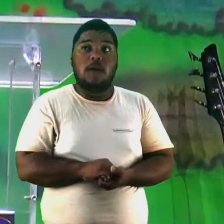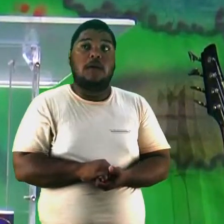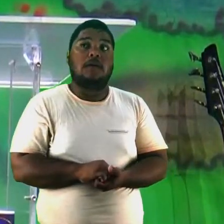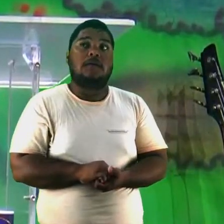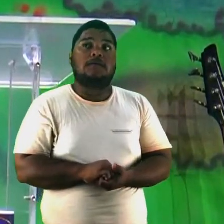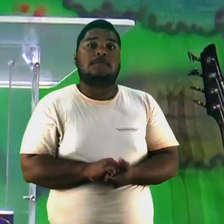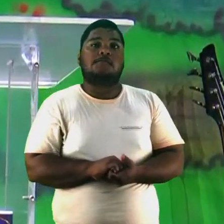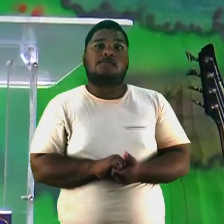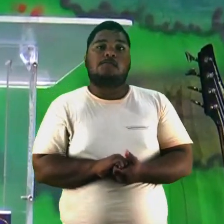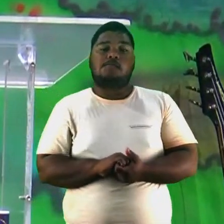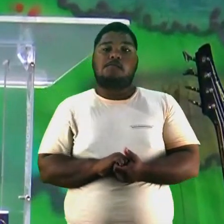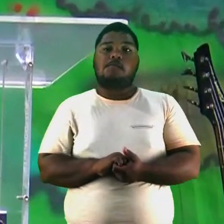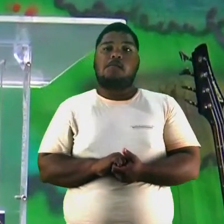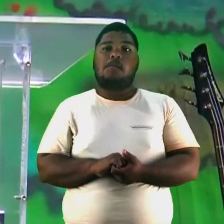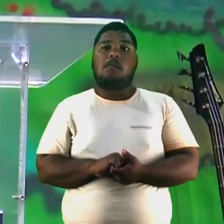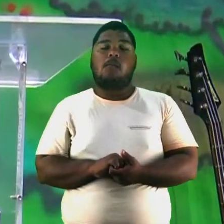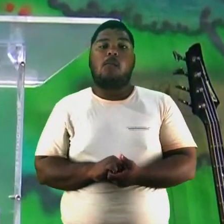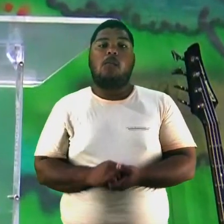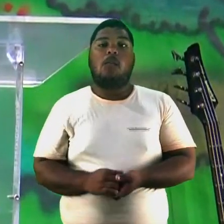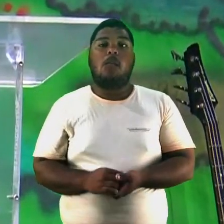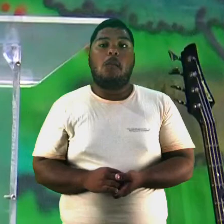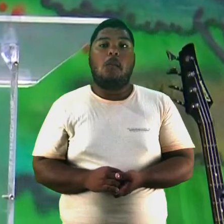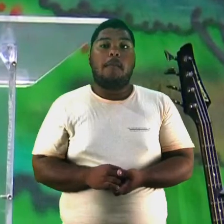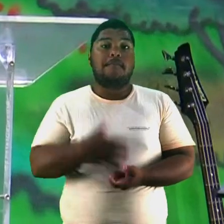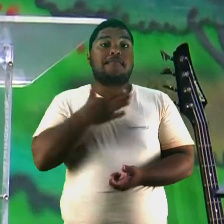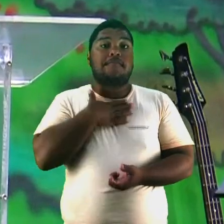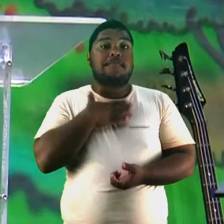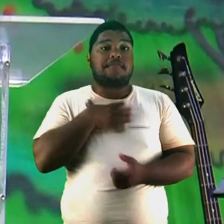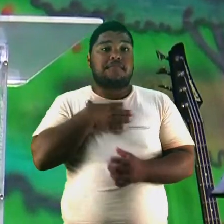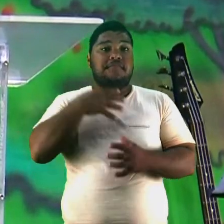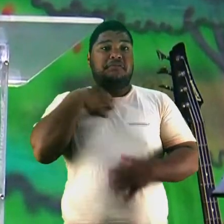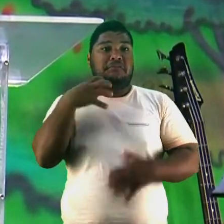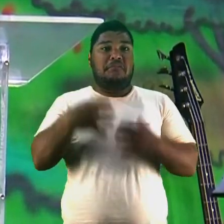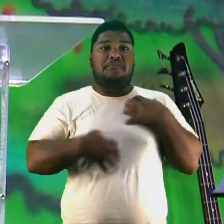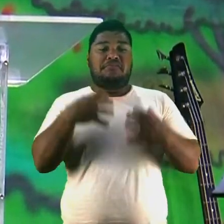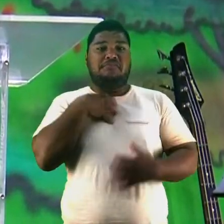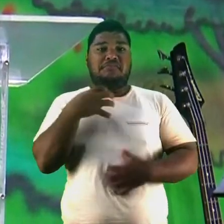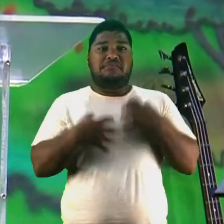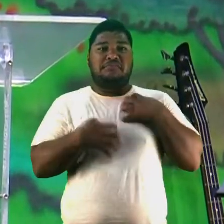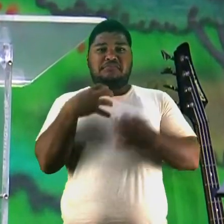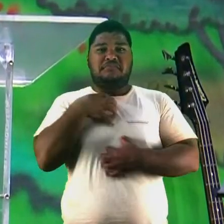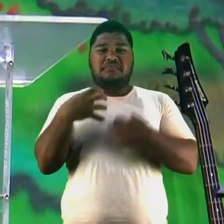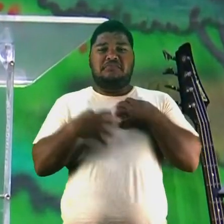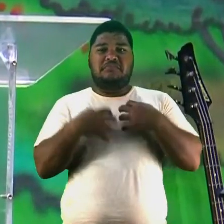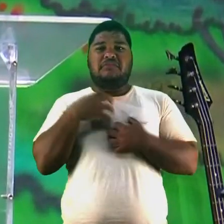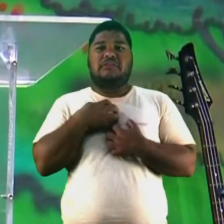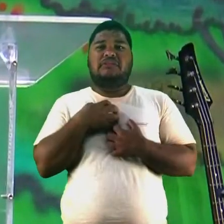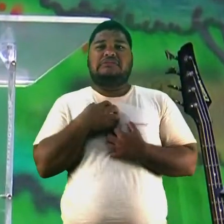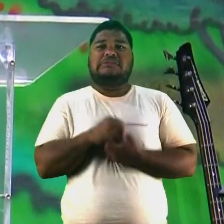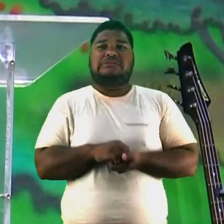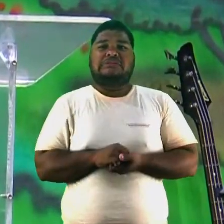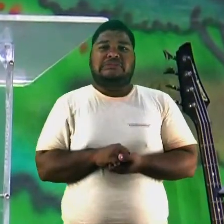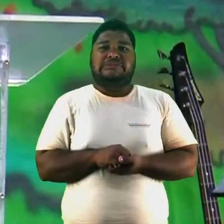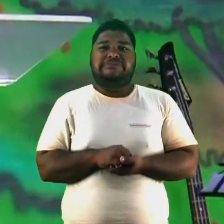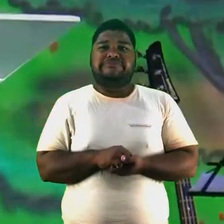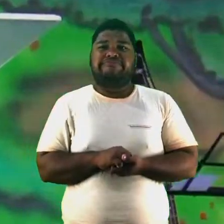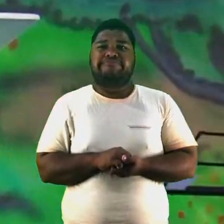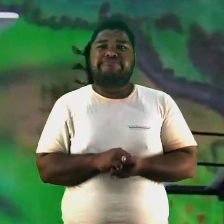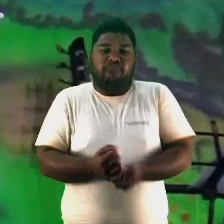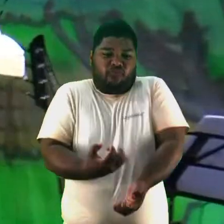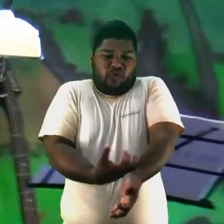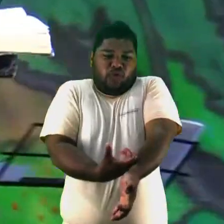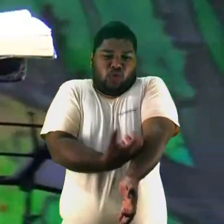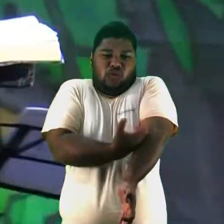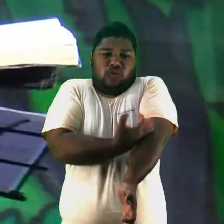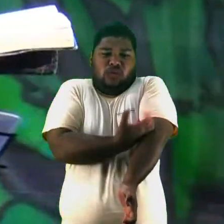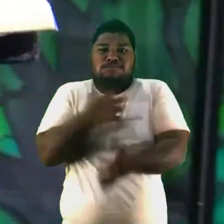Um outro livro que eu encomendei é sobre ansiedade. Ansiedade. Porque a palavra de Deus,